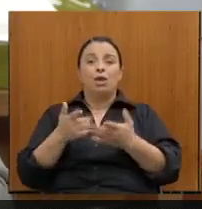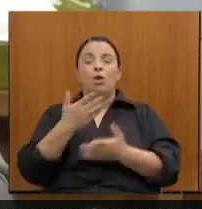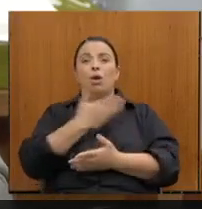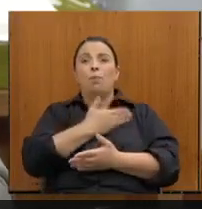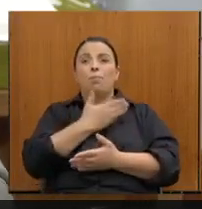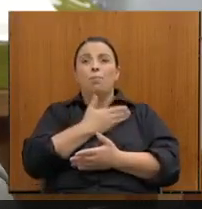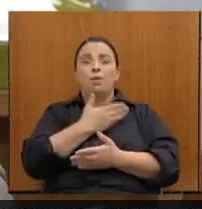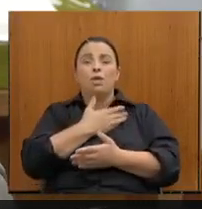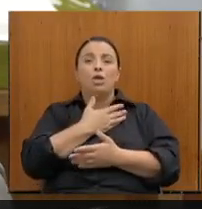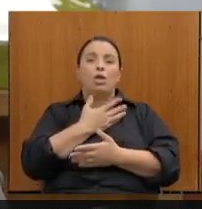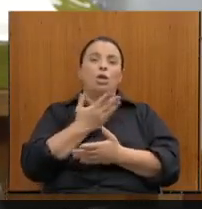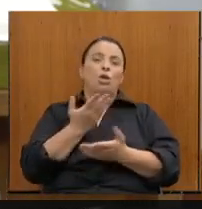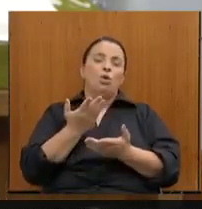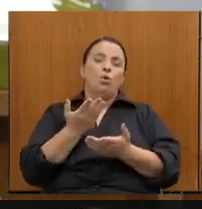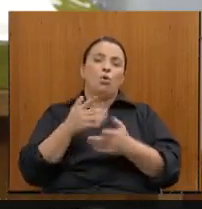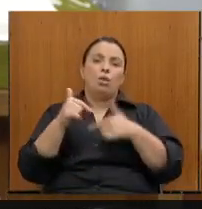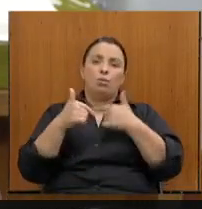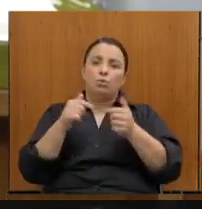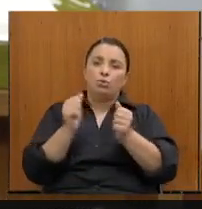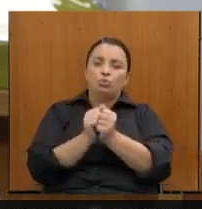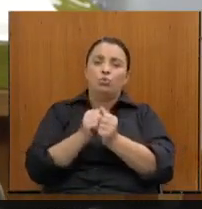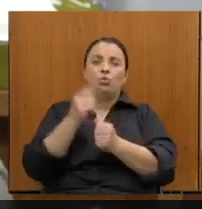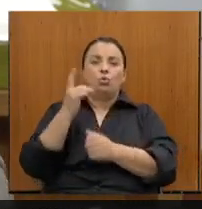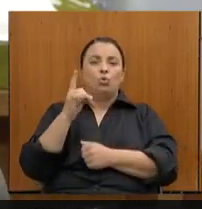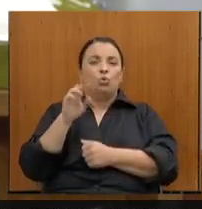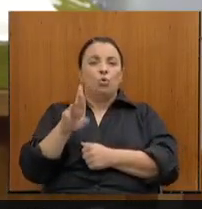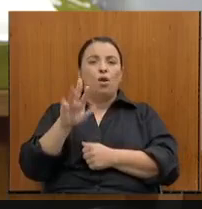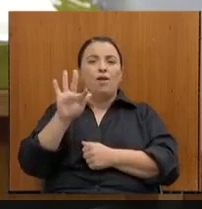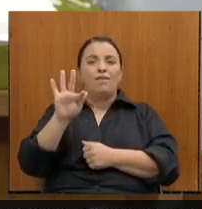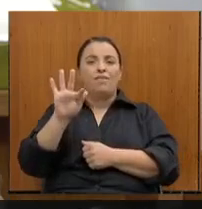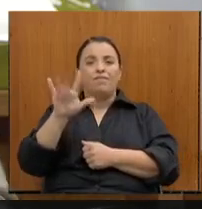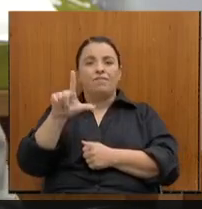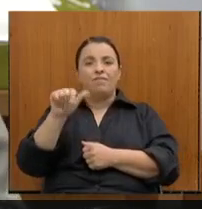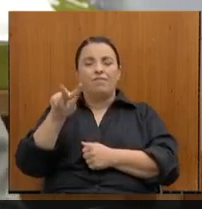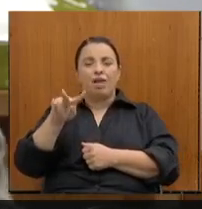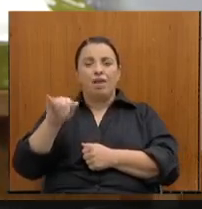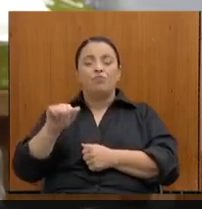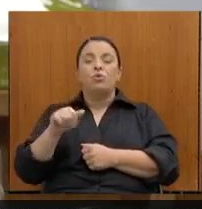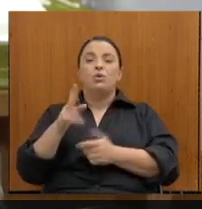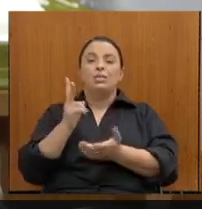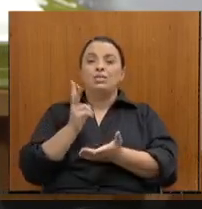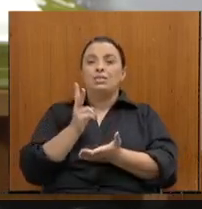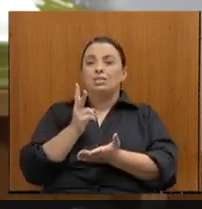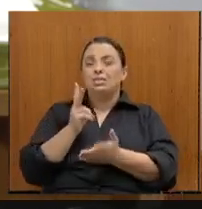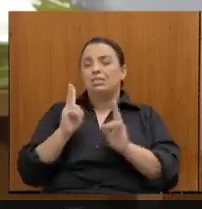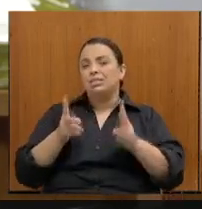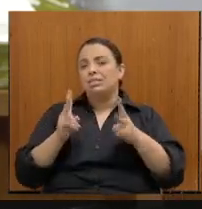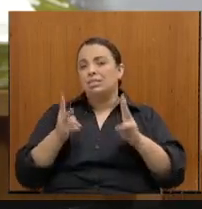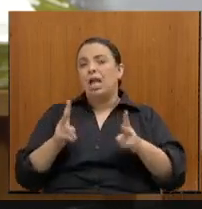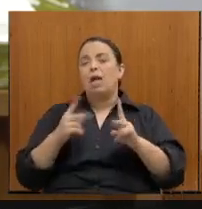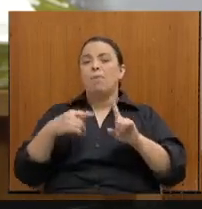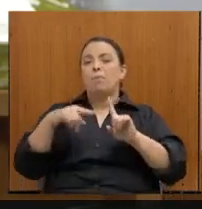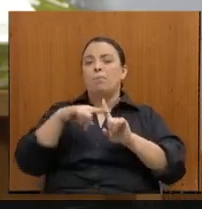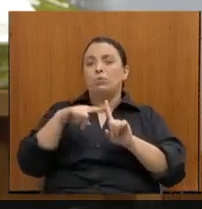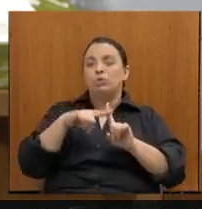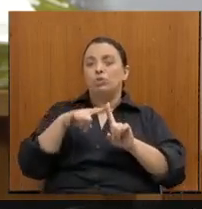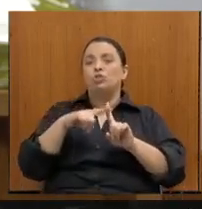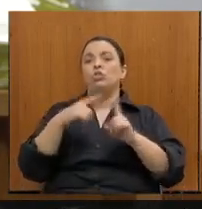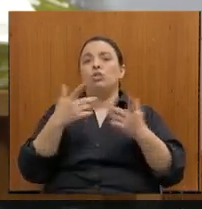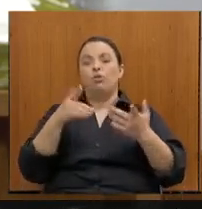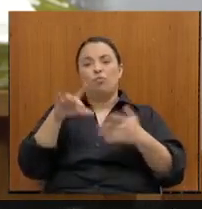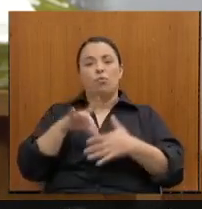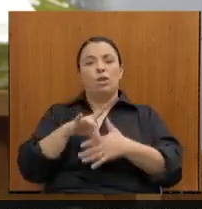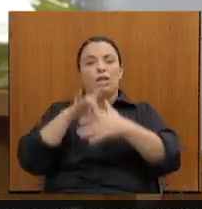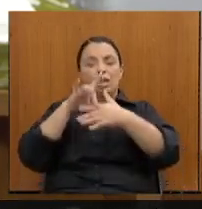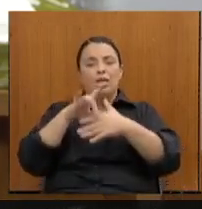amigo parceiro também da flor Flávio roscoe sempre surpreendendo e forma tão positiva esse nosso líder